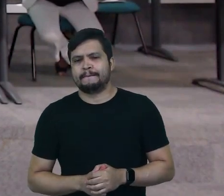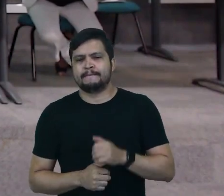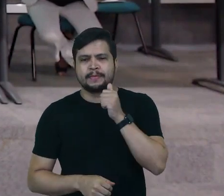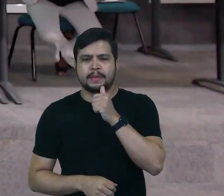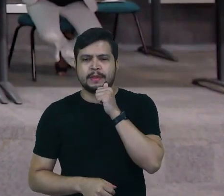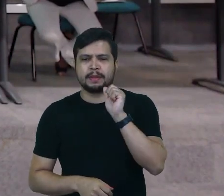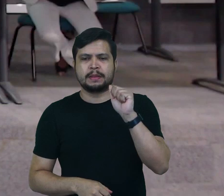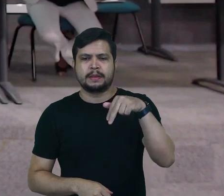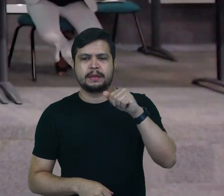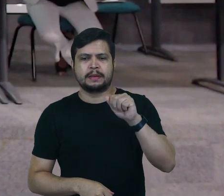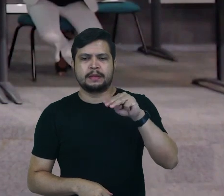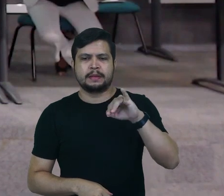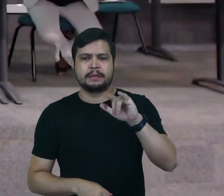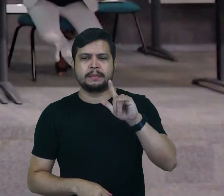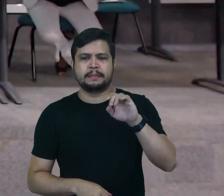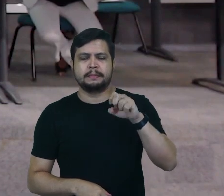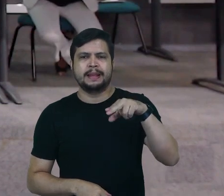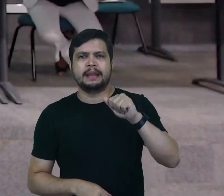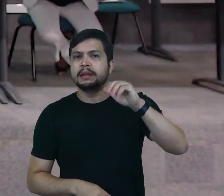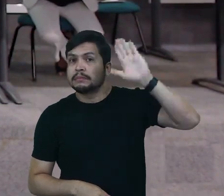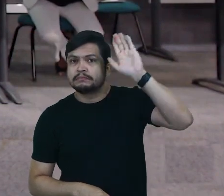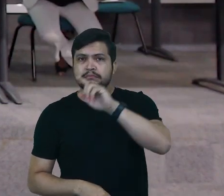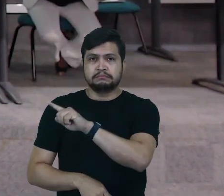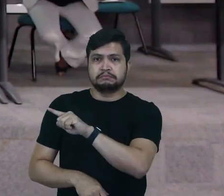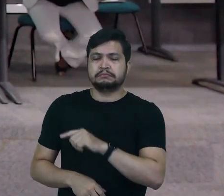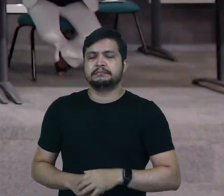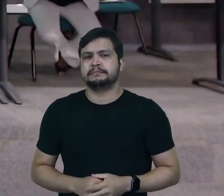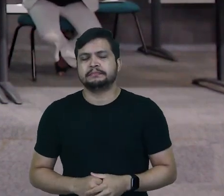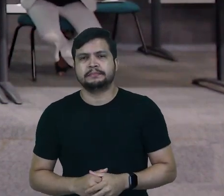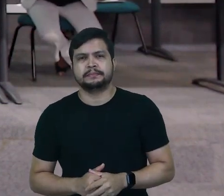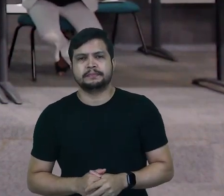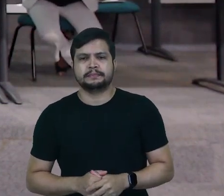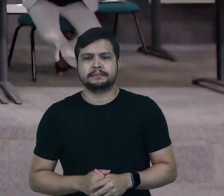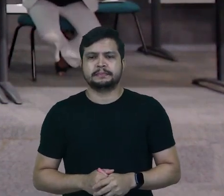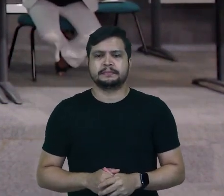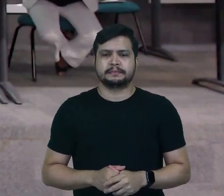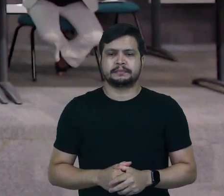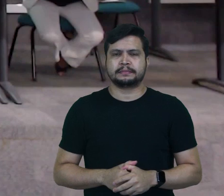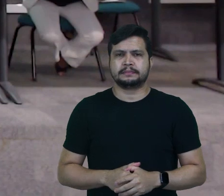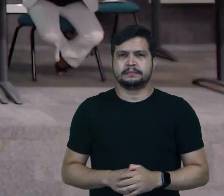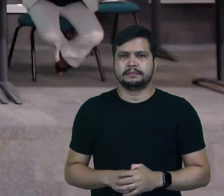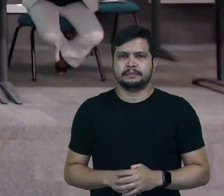Ana Milena levantou ali a mão. Ana Milena? Pronto.